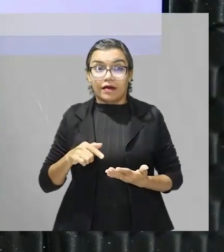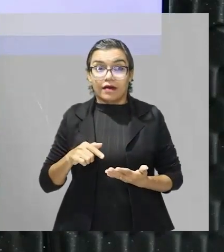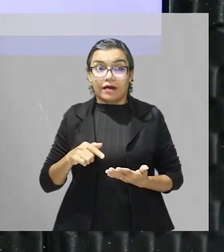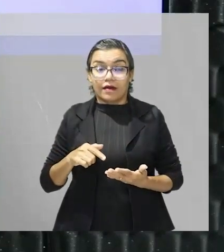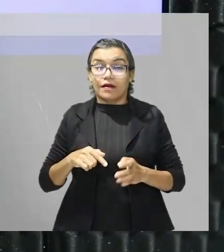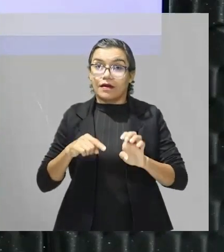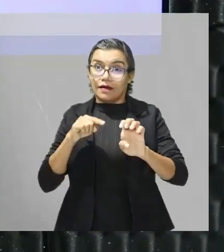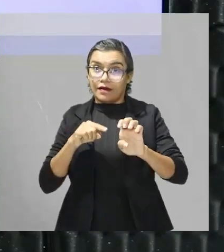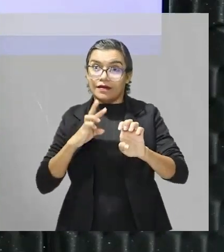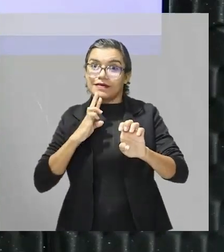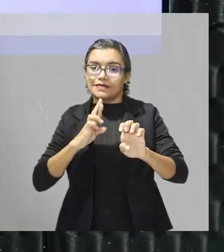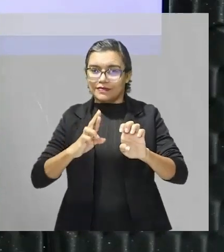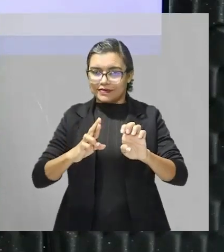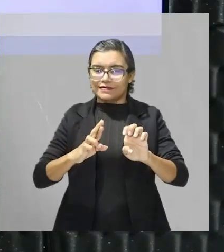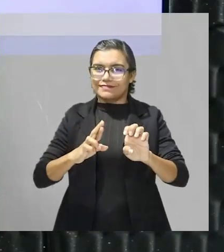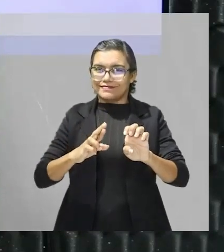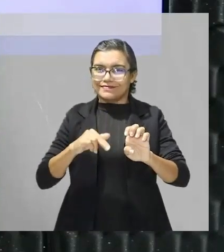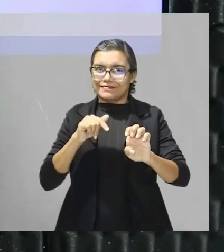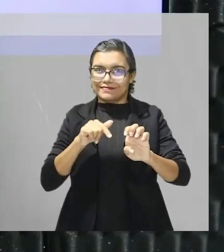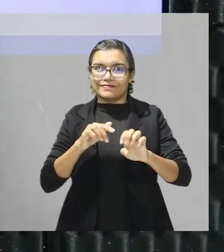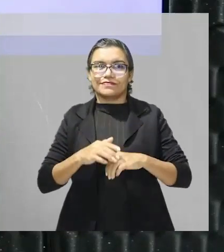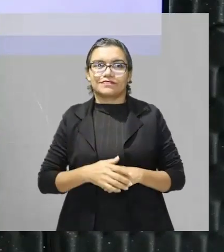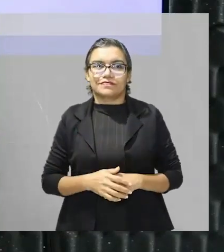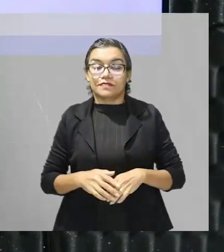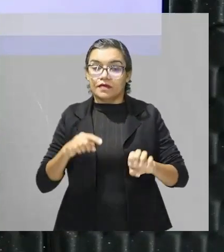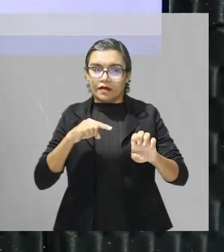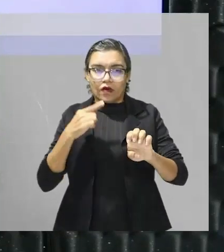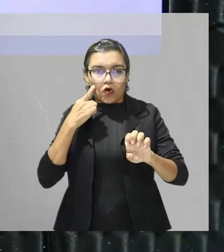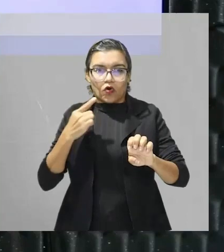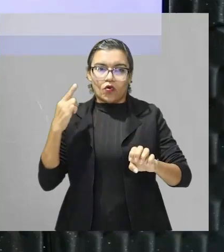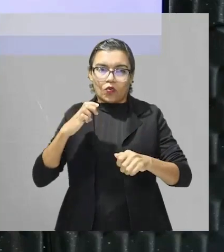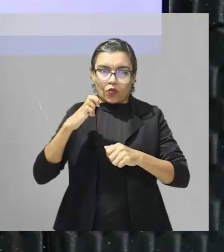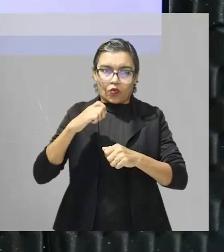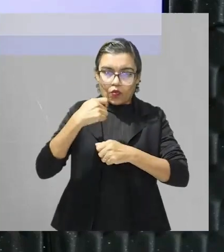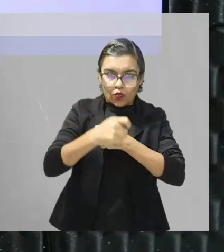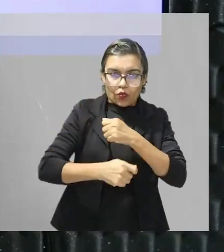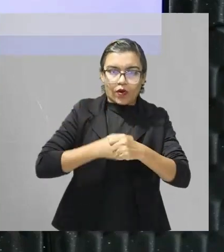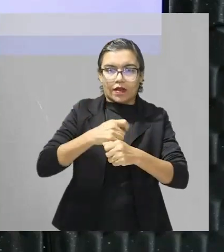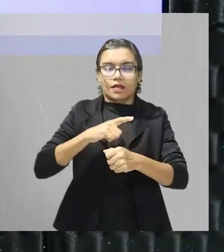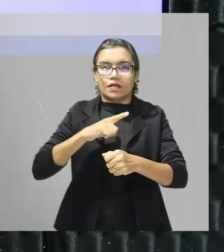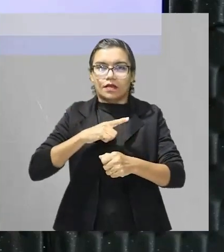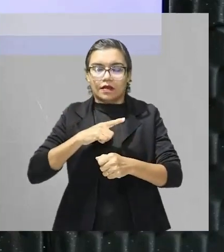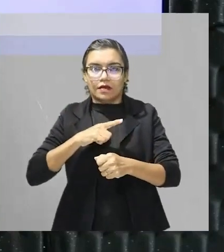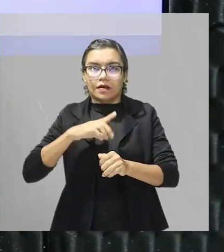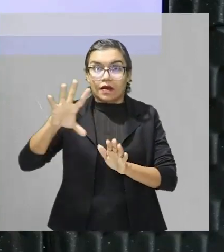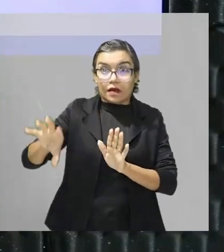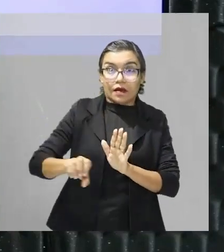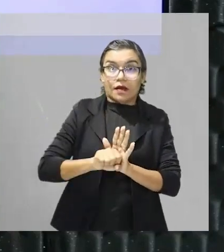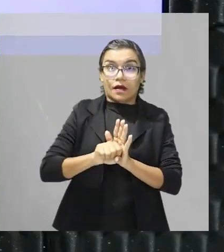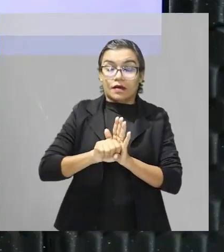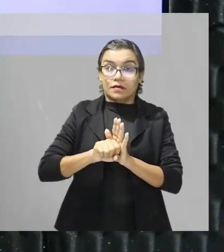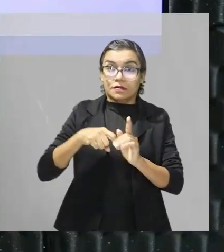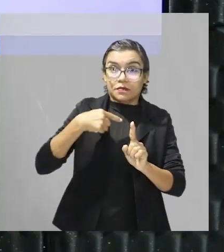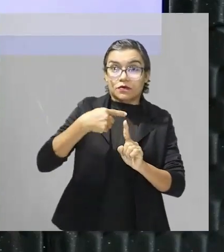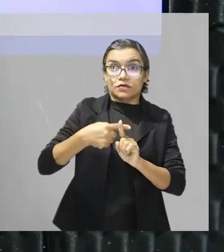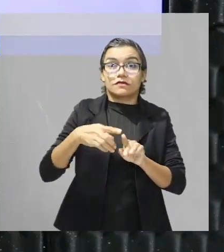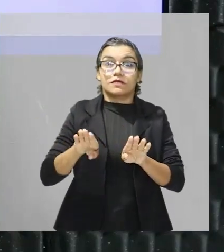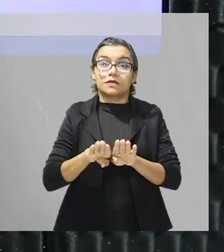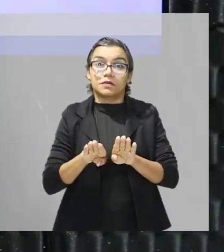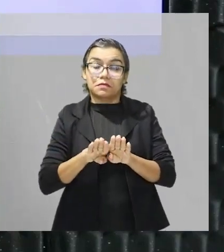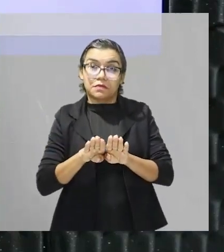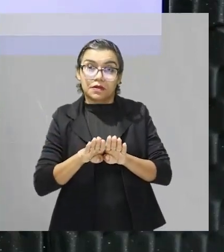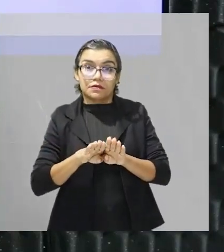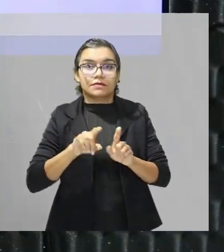letra e melhor falando o átomo é constituído de cargas positivas e negativas turminha foi